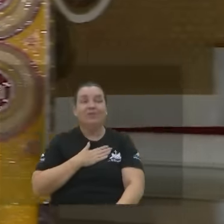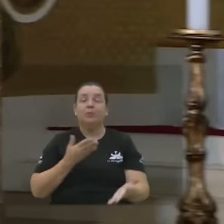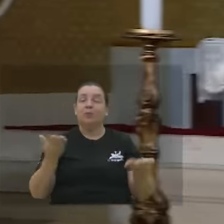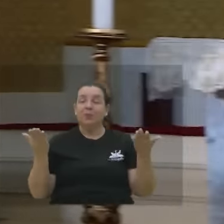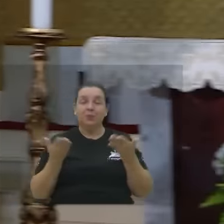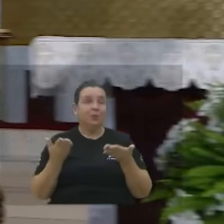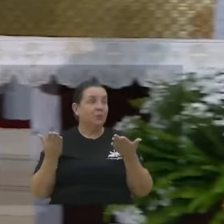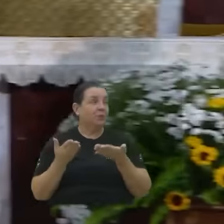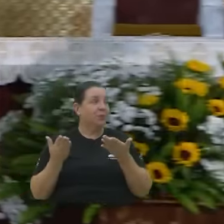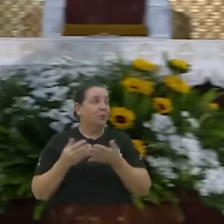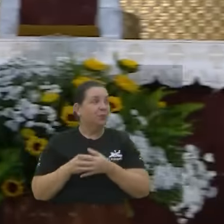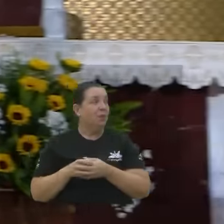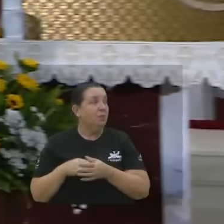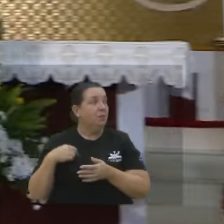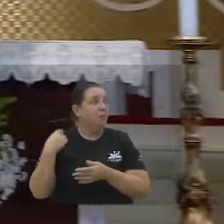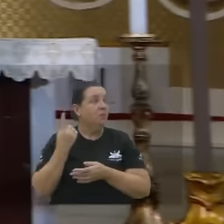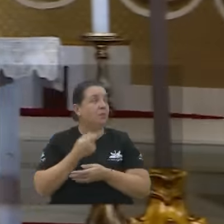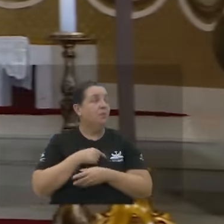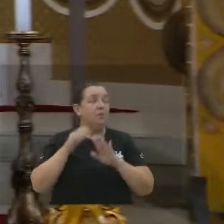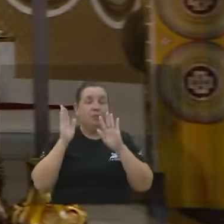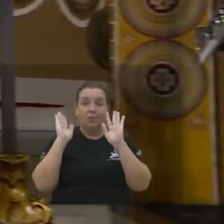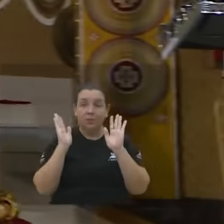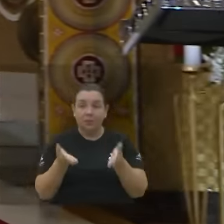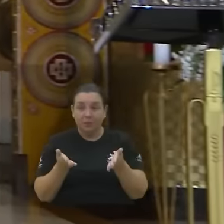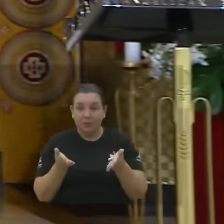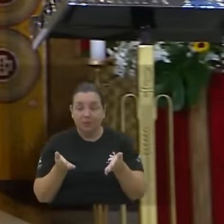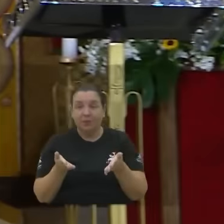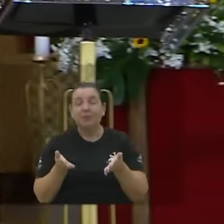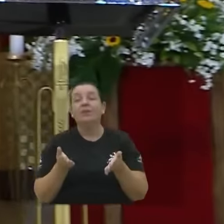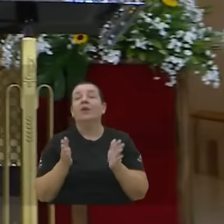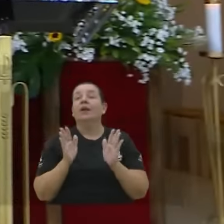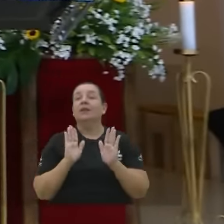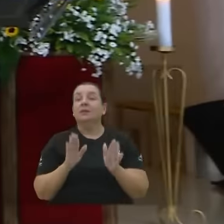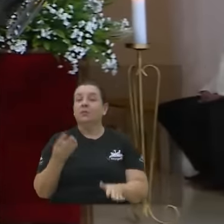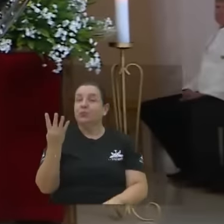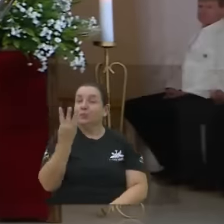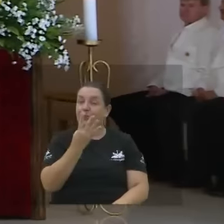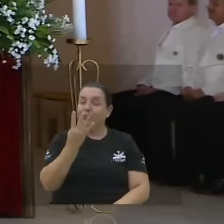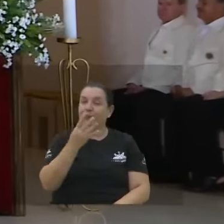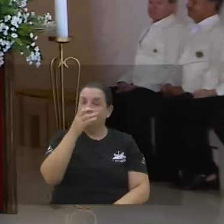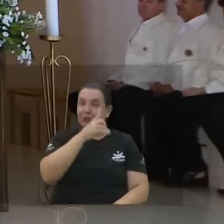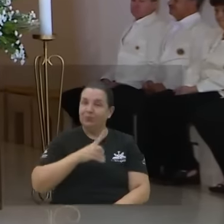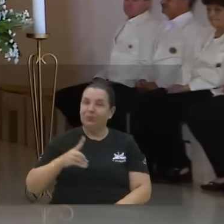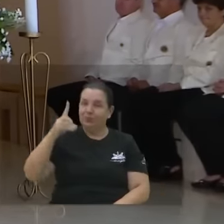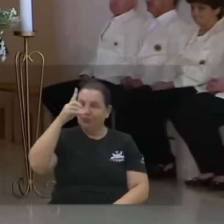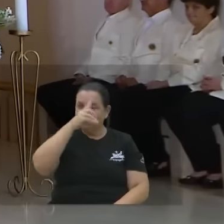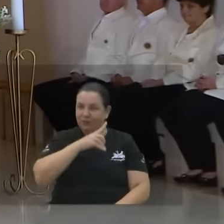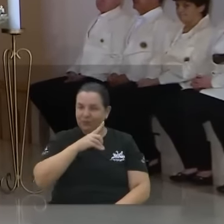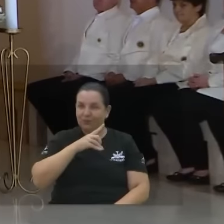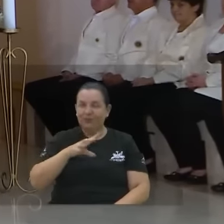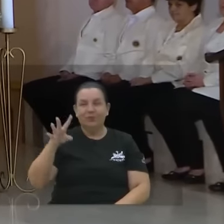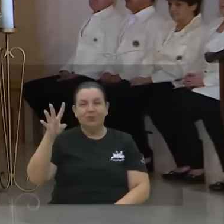hoje nós já estamos no quarto domingo